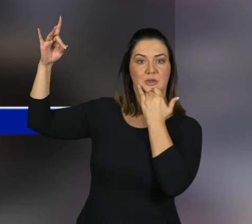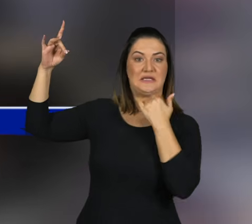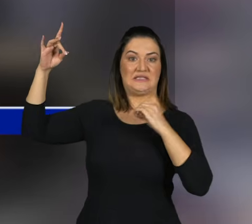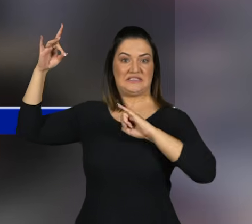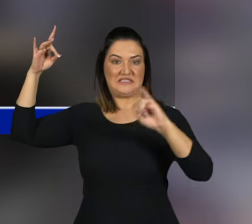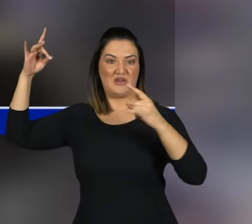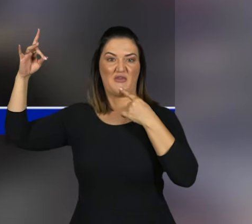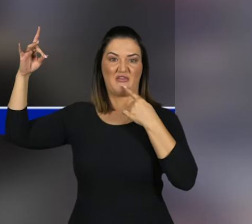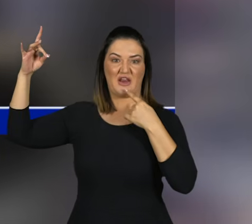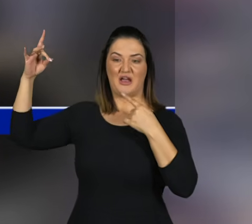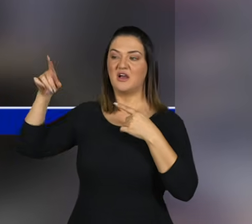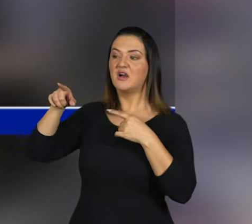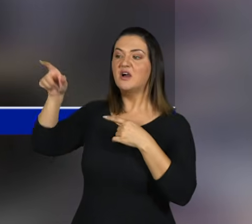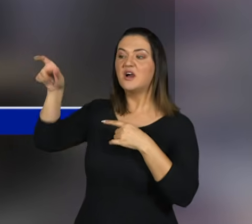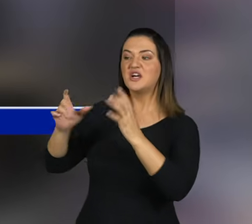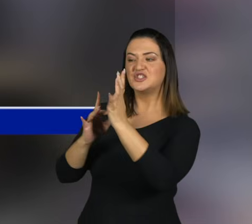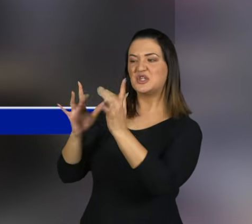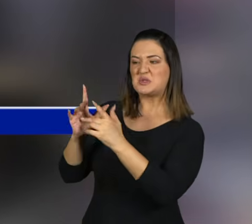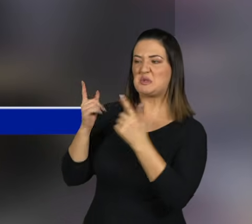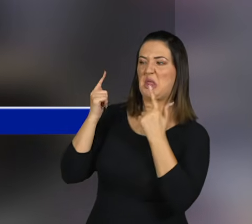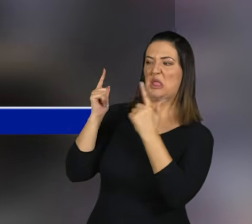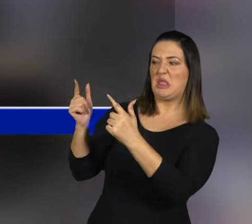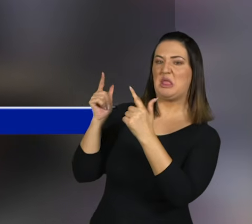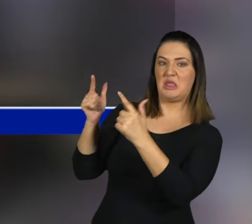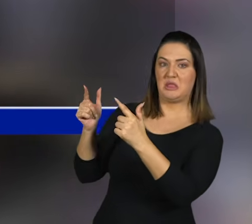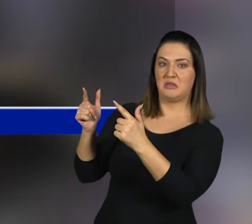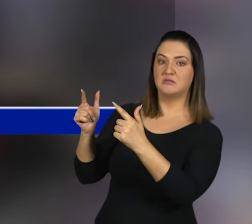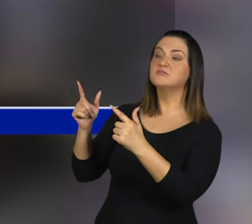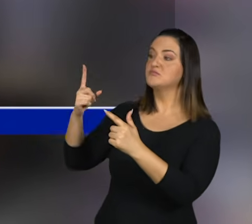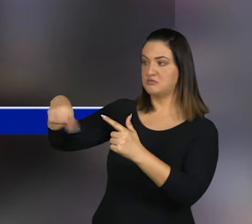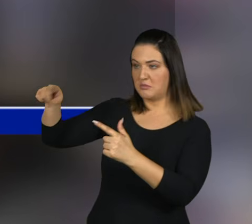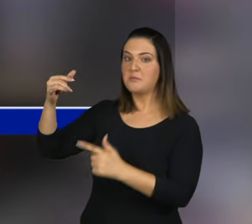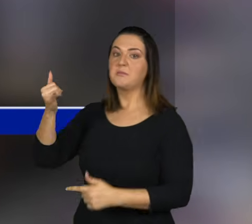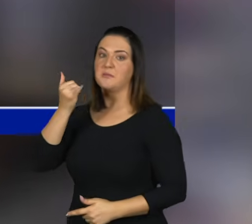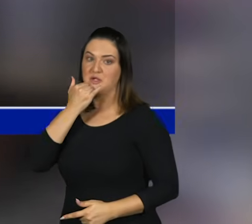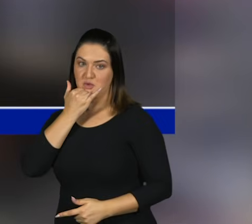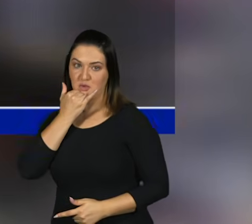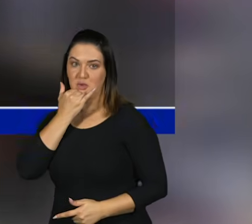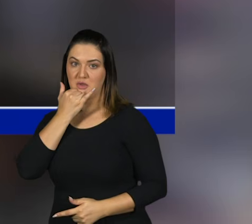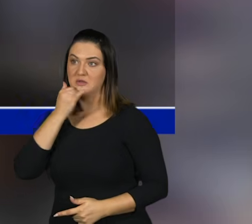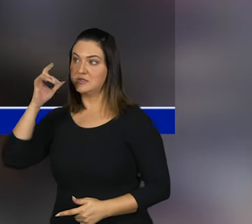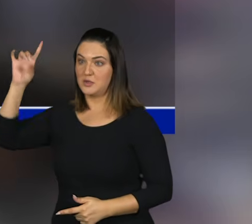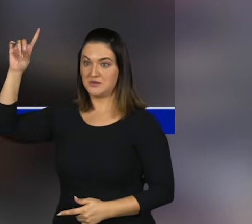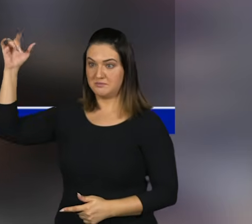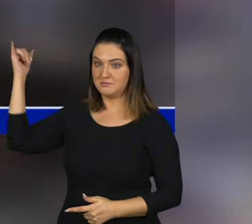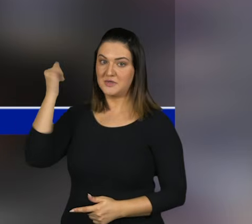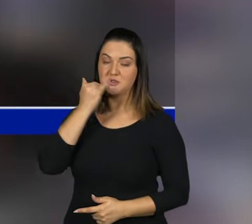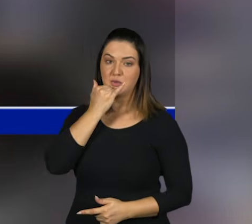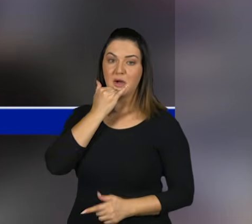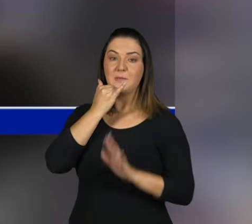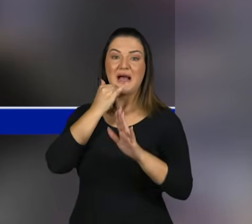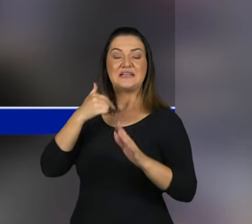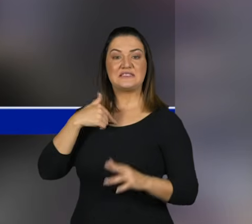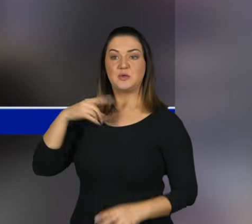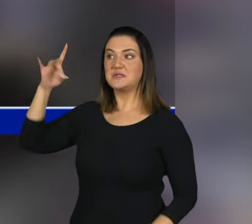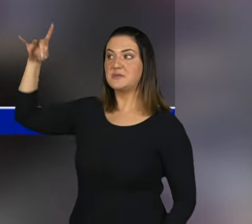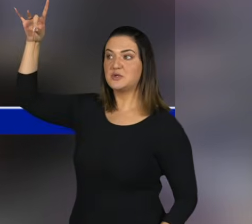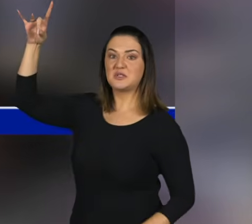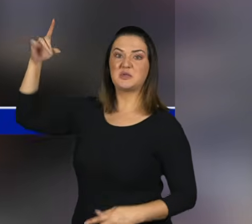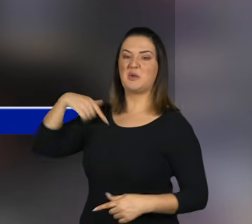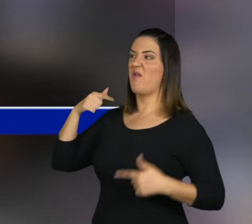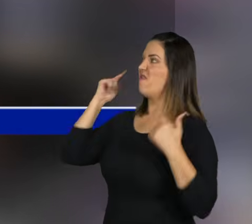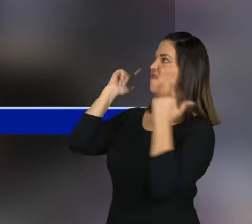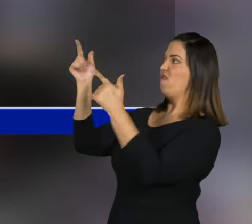alguém proferir alguma palavra contra o Filho do Homem, ser-lhe-á isso perdoado. Mas se alguém falar contra o Espírito Santo,